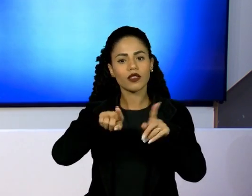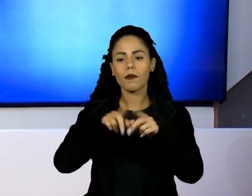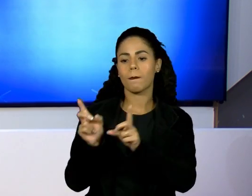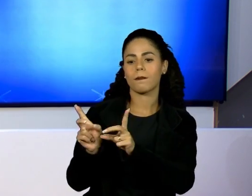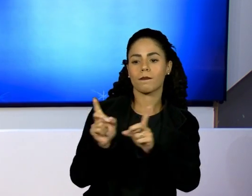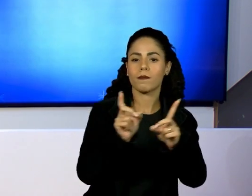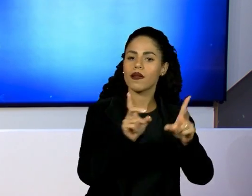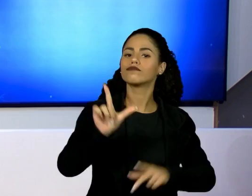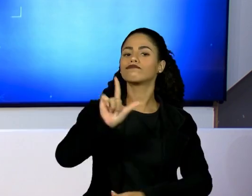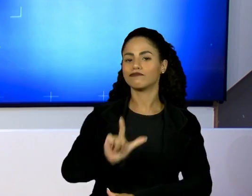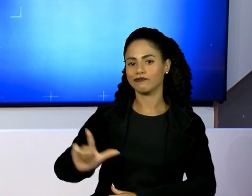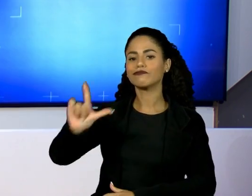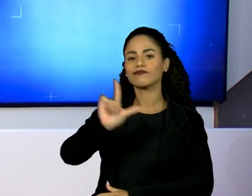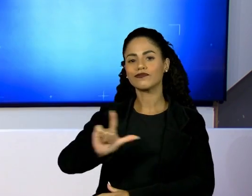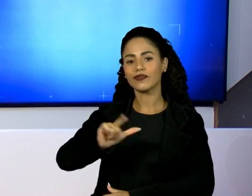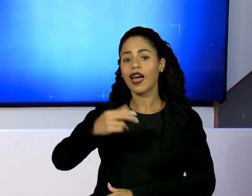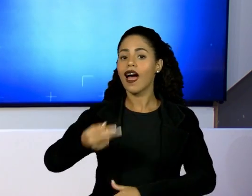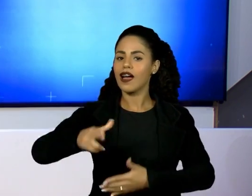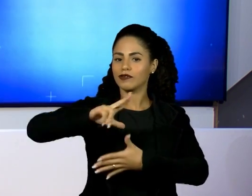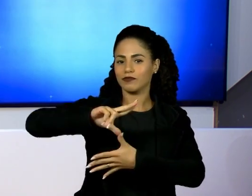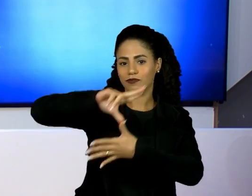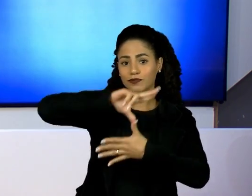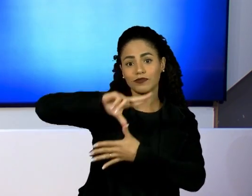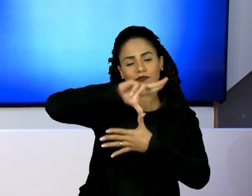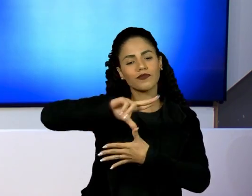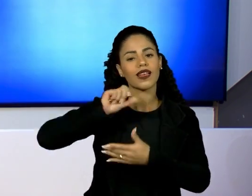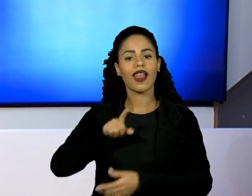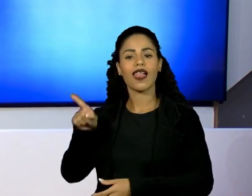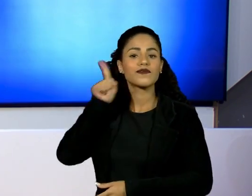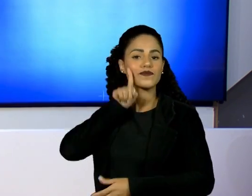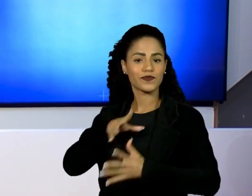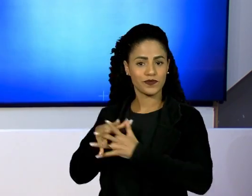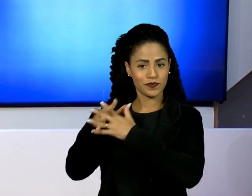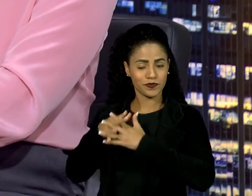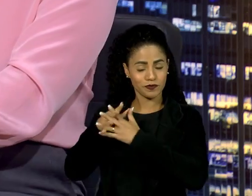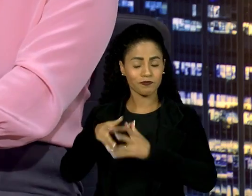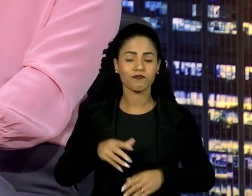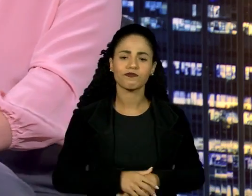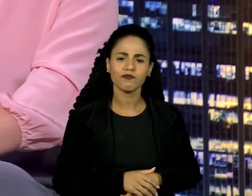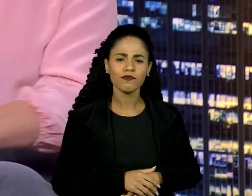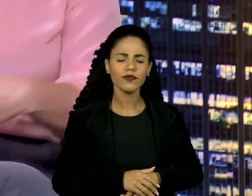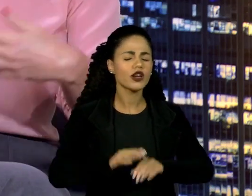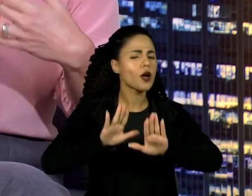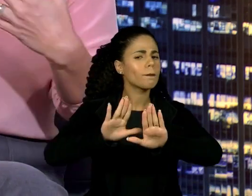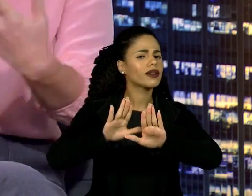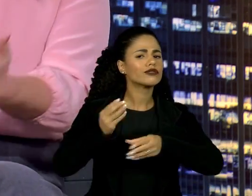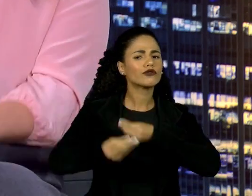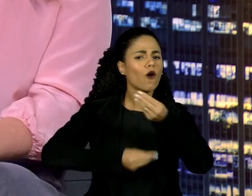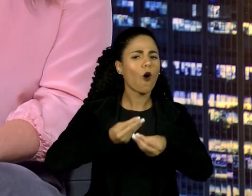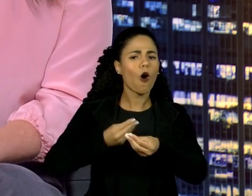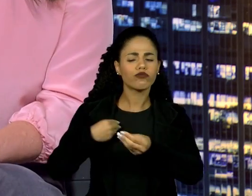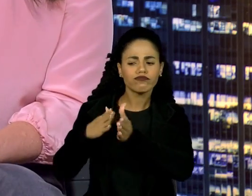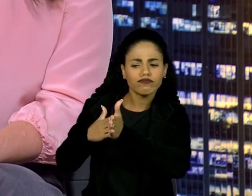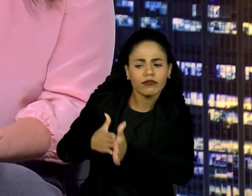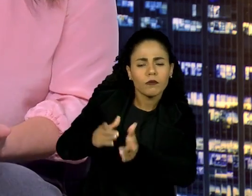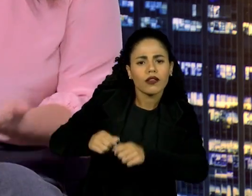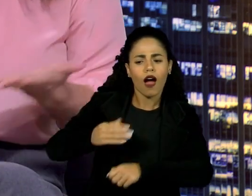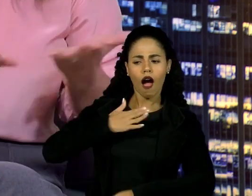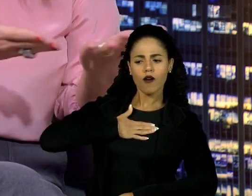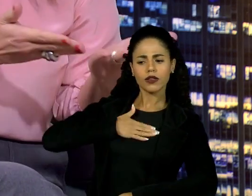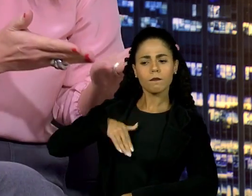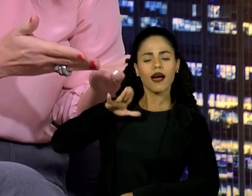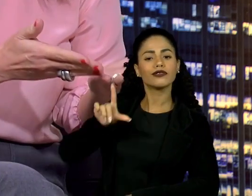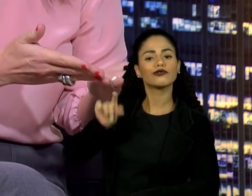categoria Literatura Latino-Americana na Amazon dos Estados Unidos. Mas afinal, quais são os caminhos que podem levar